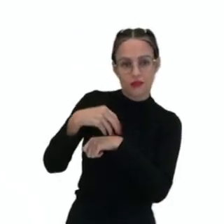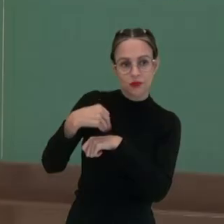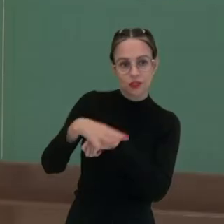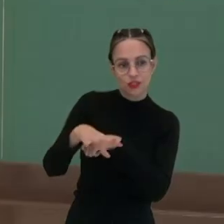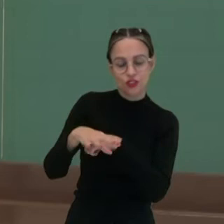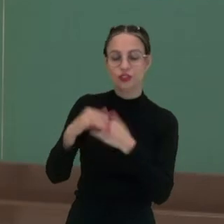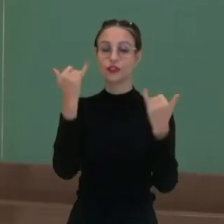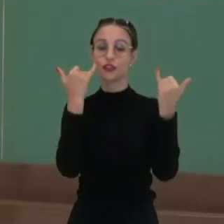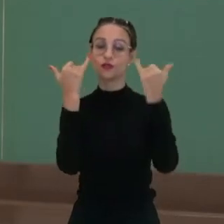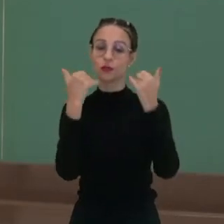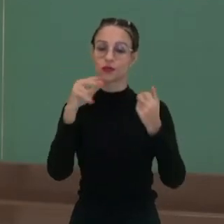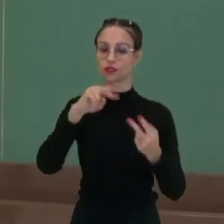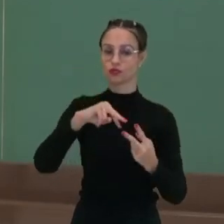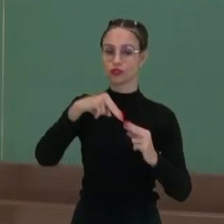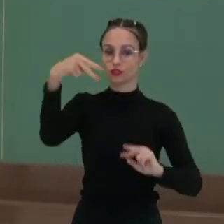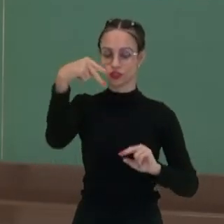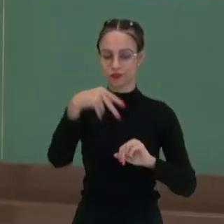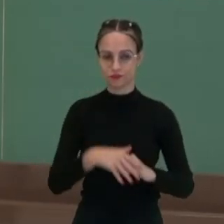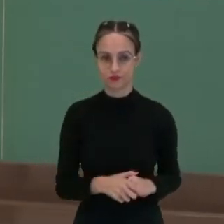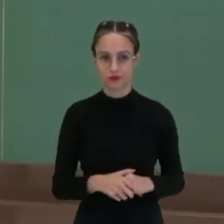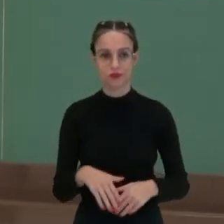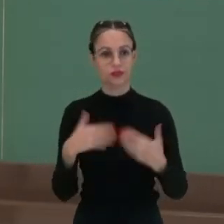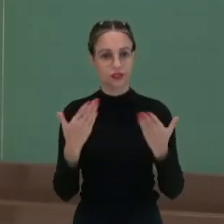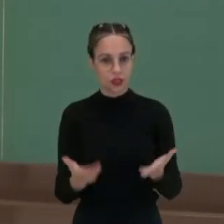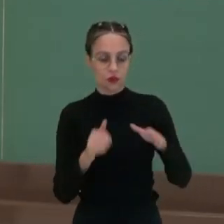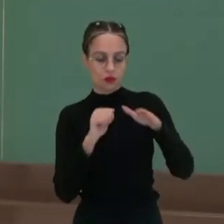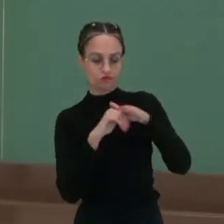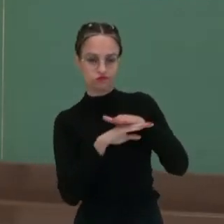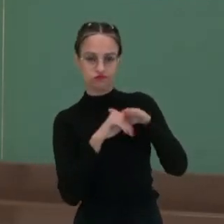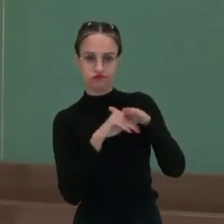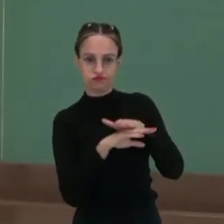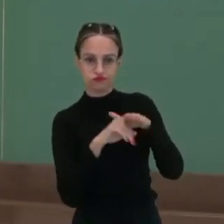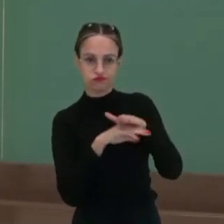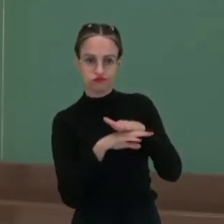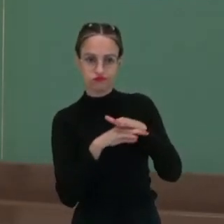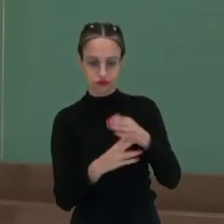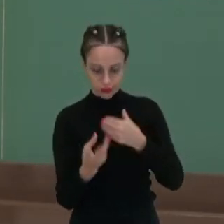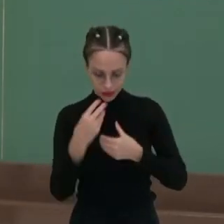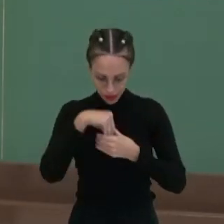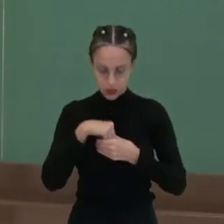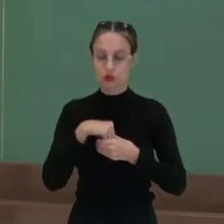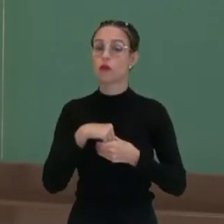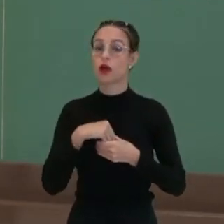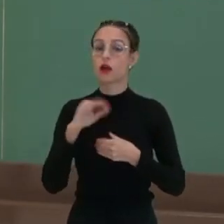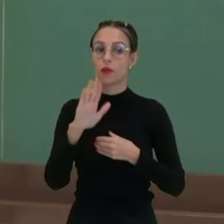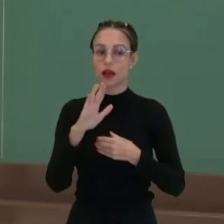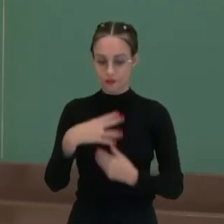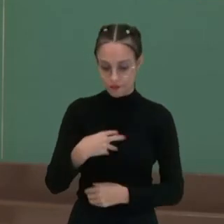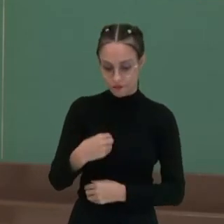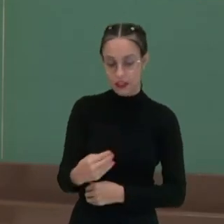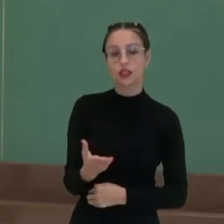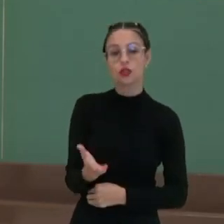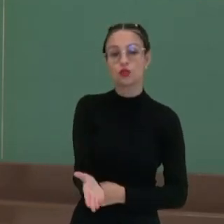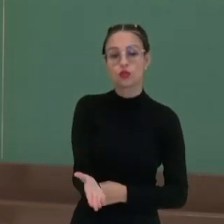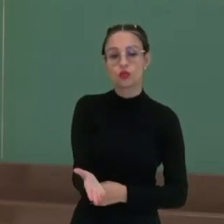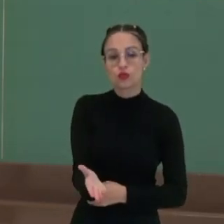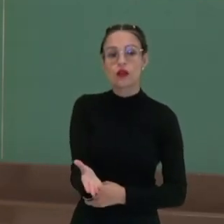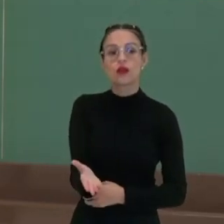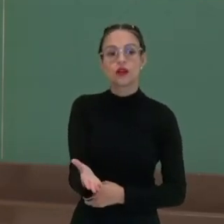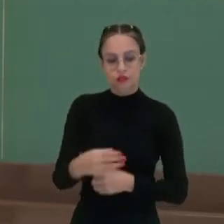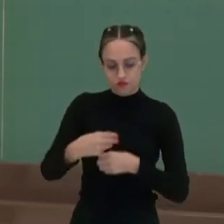transmitir as informações genéticas. Então, armazenar, né, tá aqui dentro de mim, mas no caso, eu tenho um filho, então eu